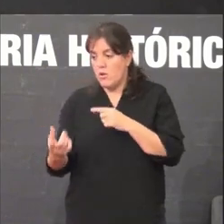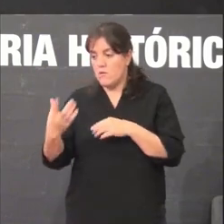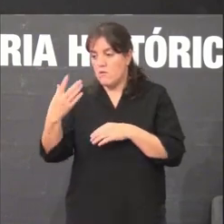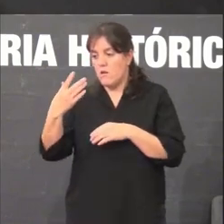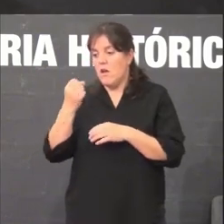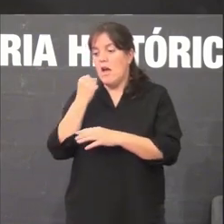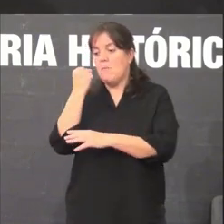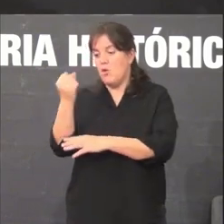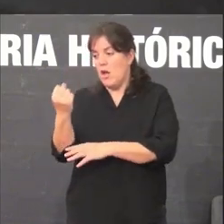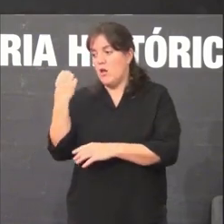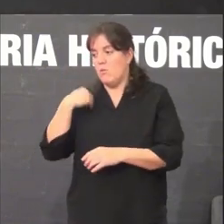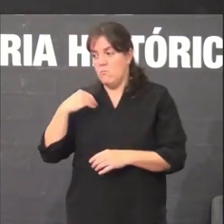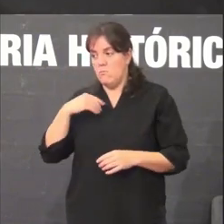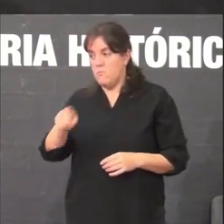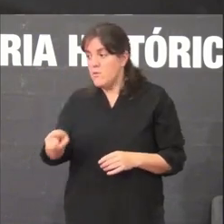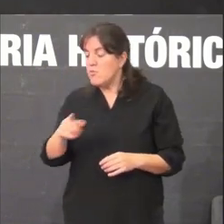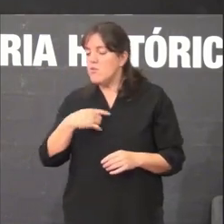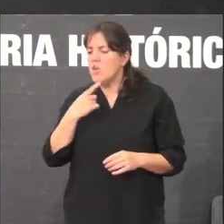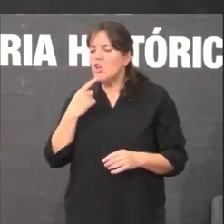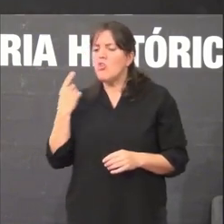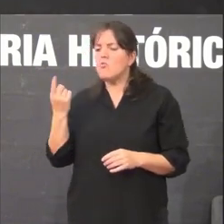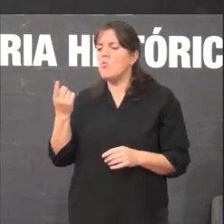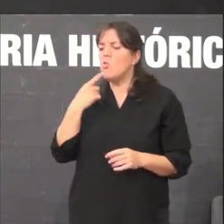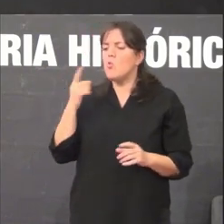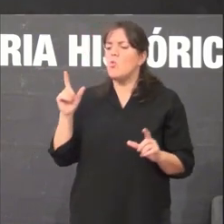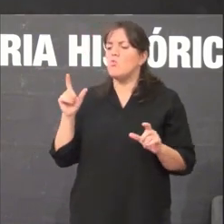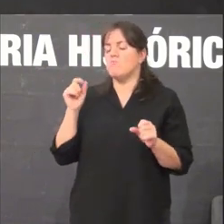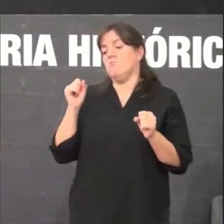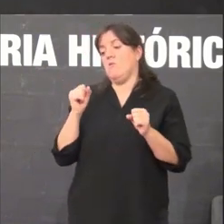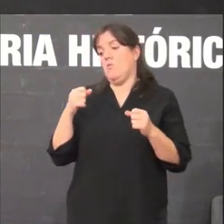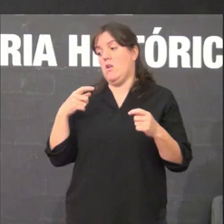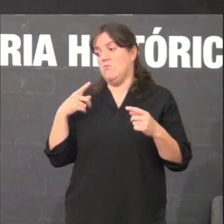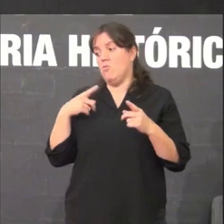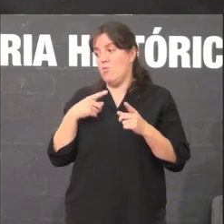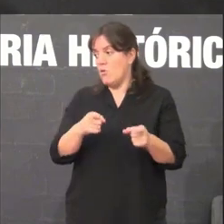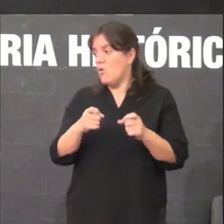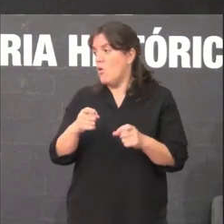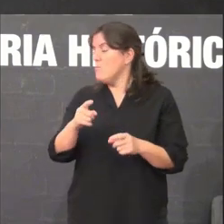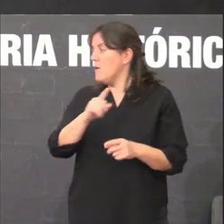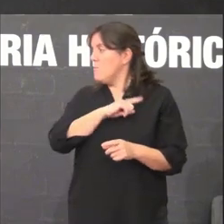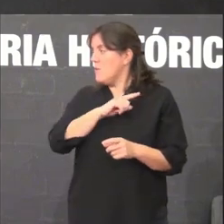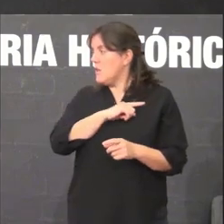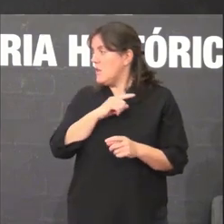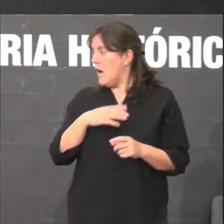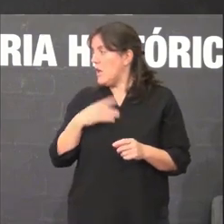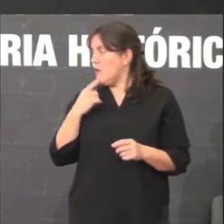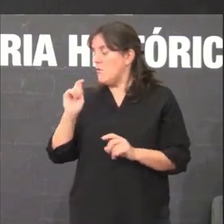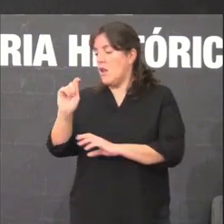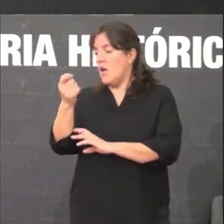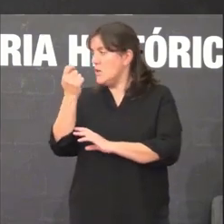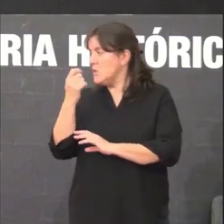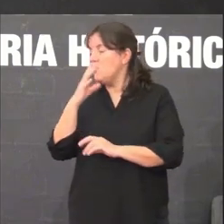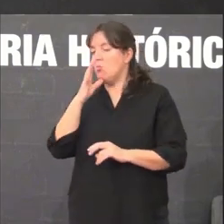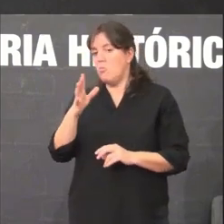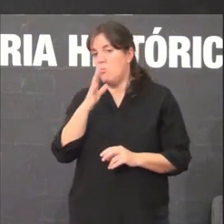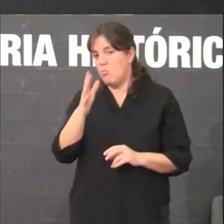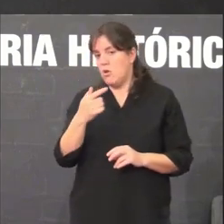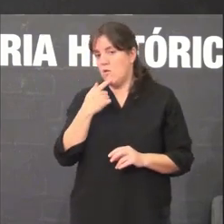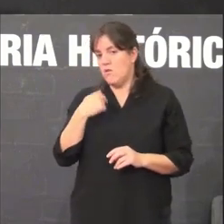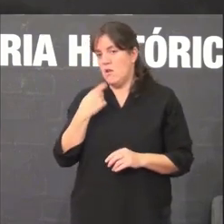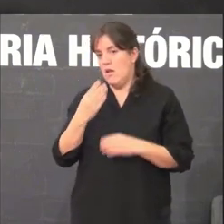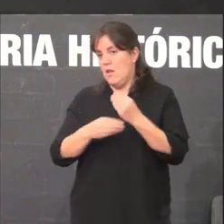apoiar o regime. Foi um golpe militar das forças intermédias do Exército. Por isso é que é um golpe também sui